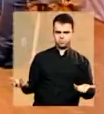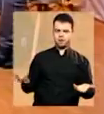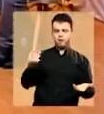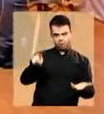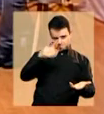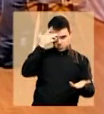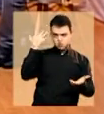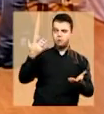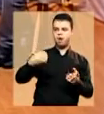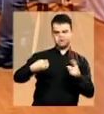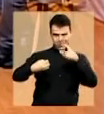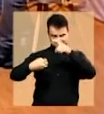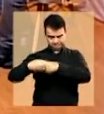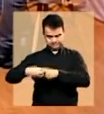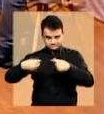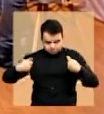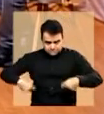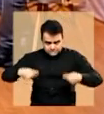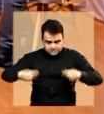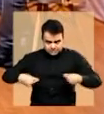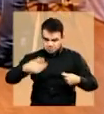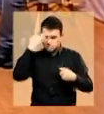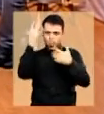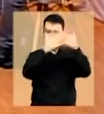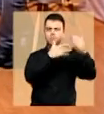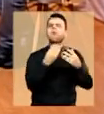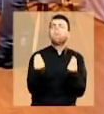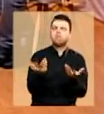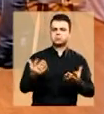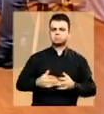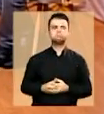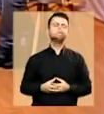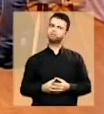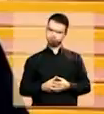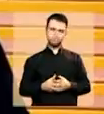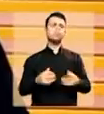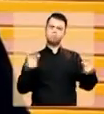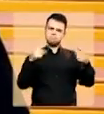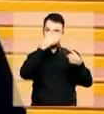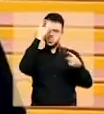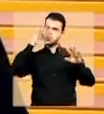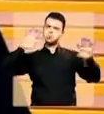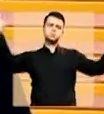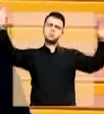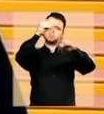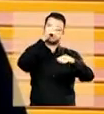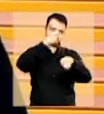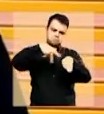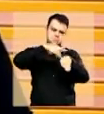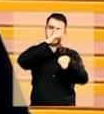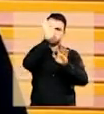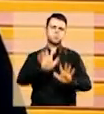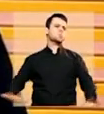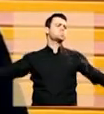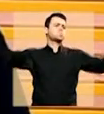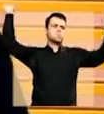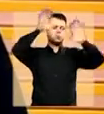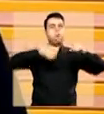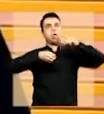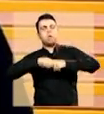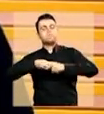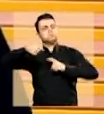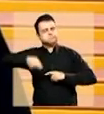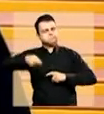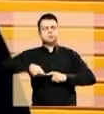parte dos clubes, não? Tá, não. O programa é para todo o país, tá? Não tem nada a ver com clubes, com ser